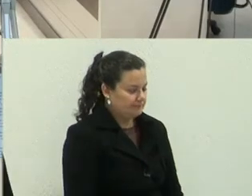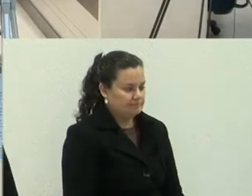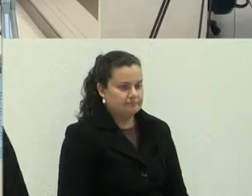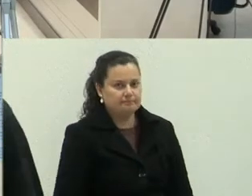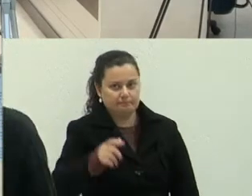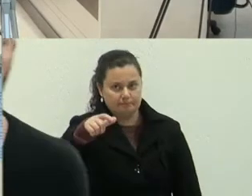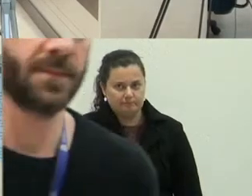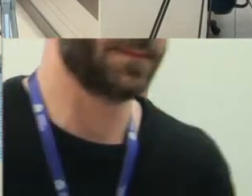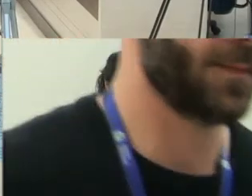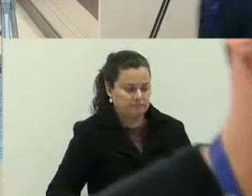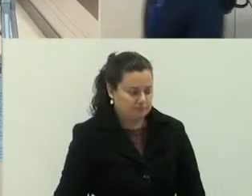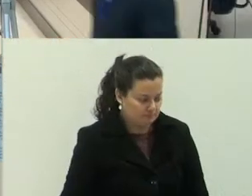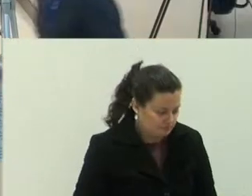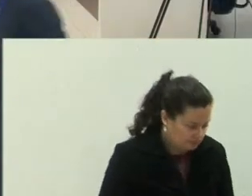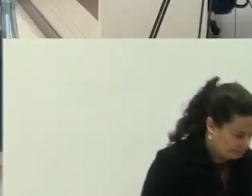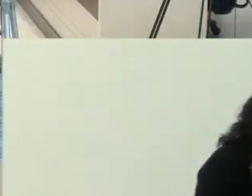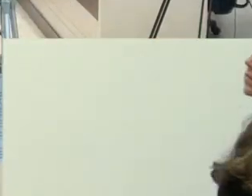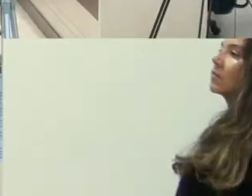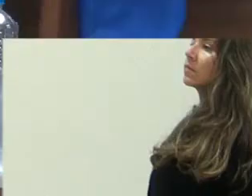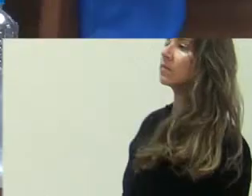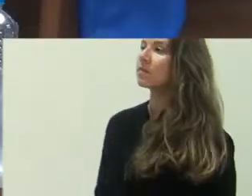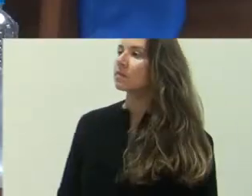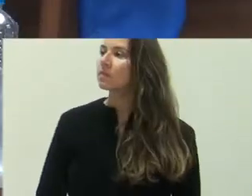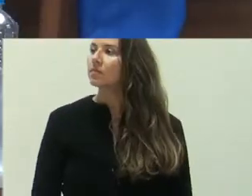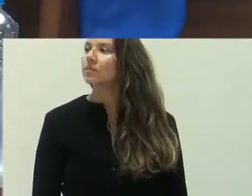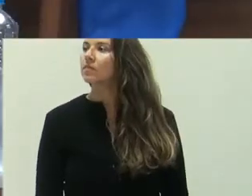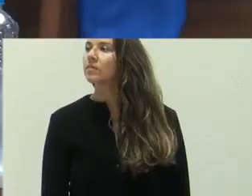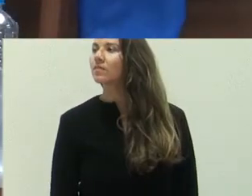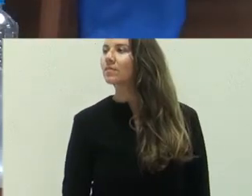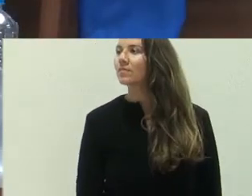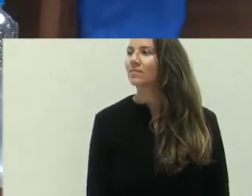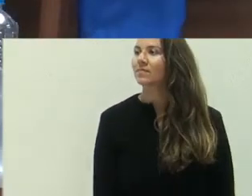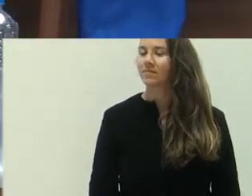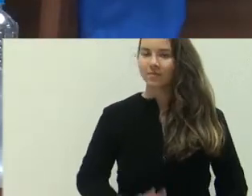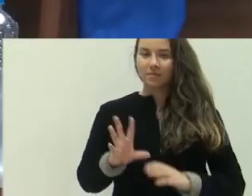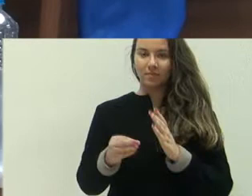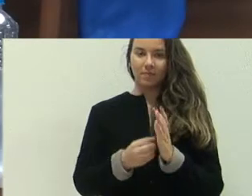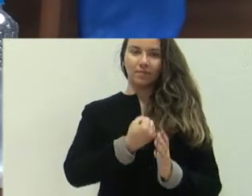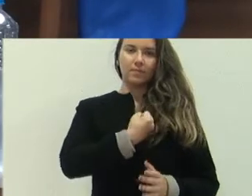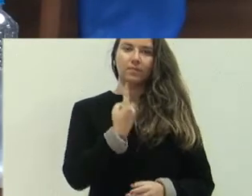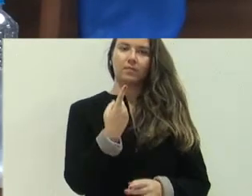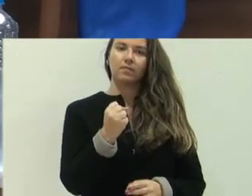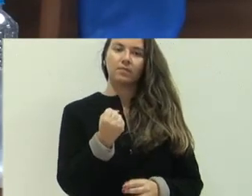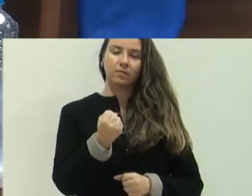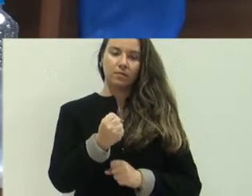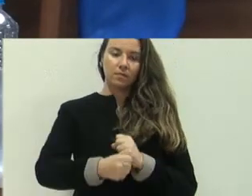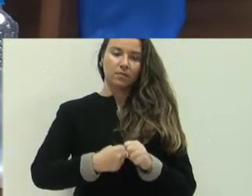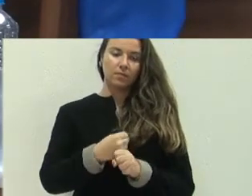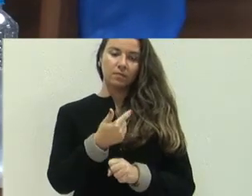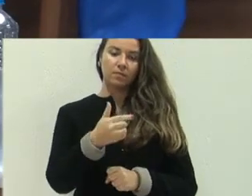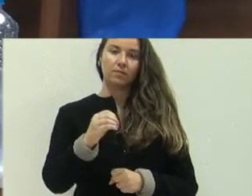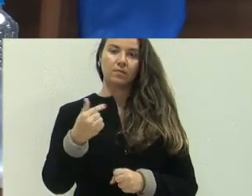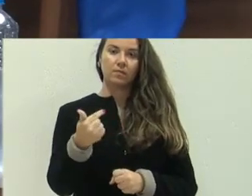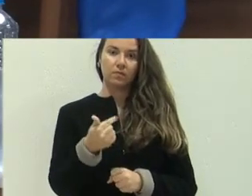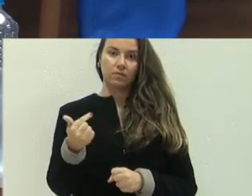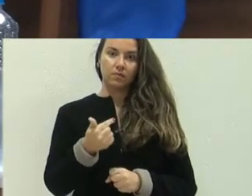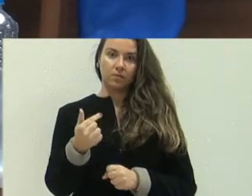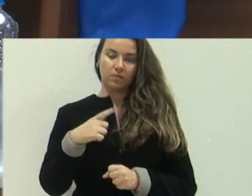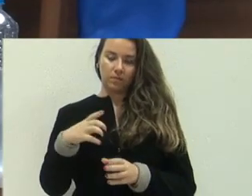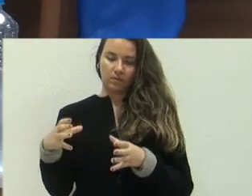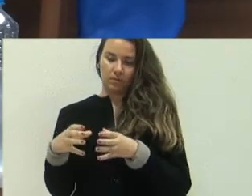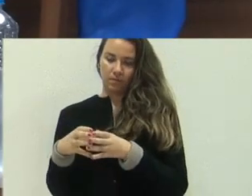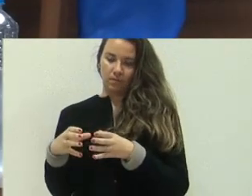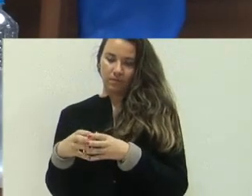Toninho Uller, a leitura da emenda. Emenda número 18 de 2022 da Comissão de